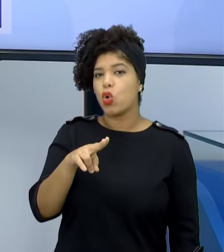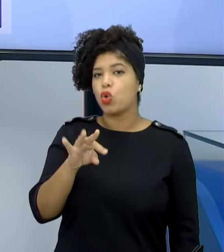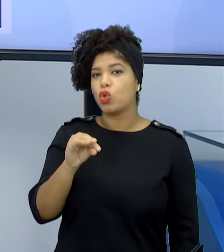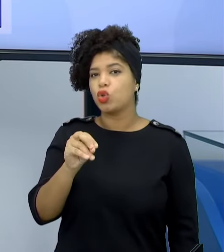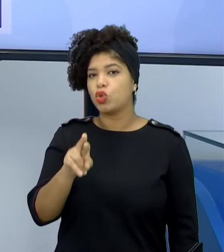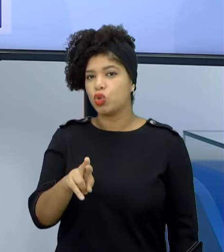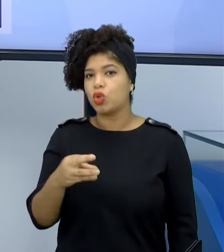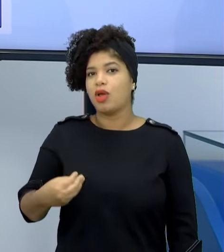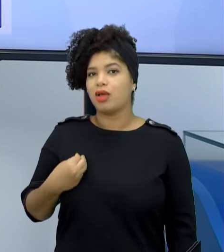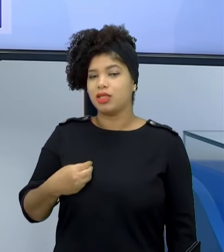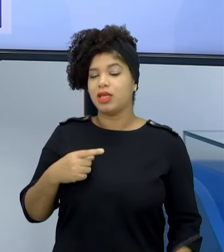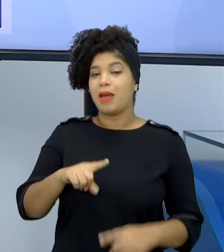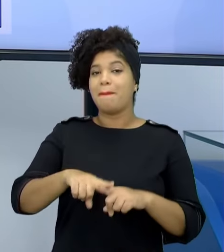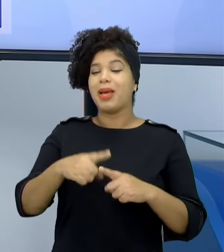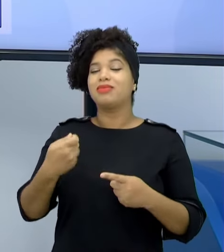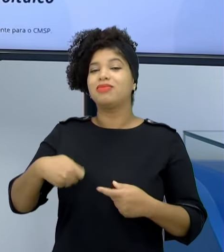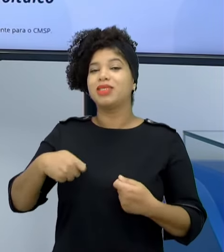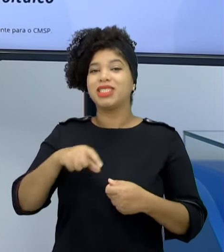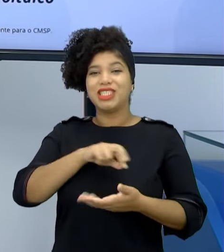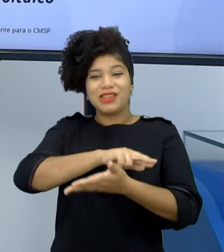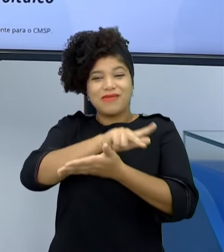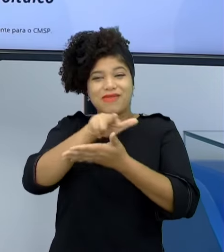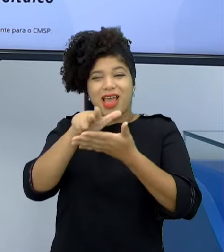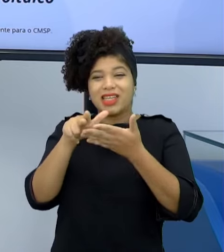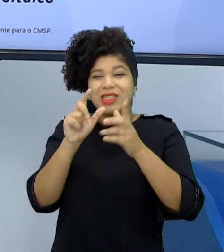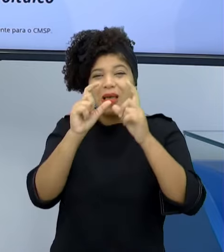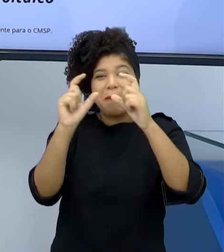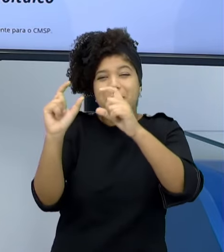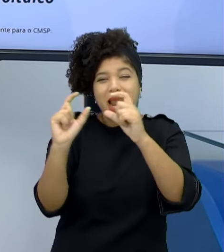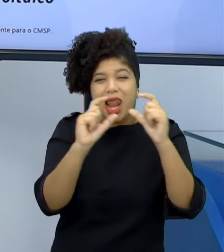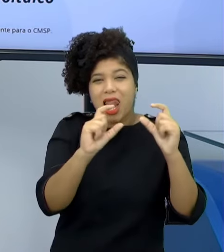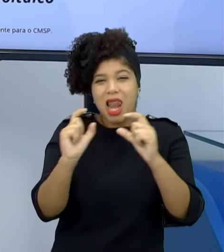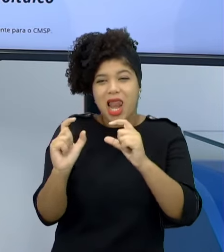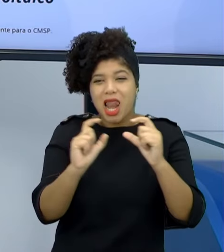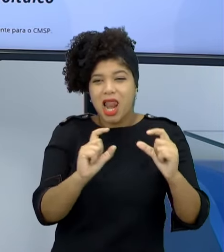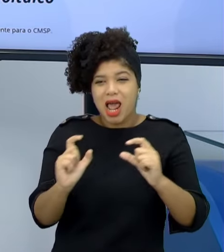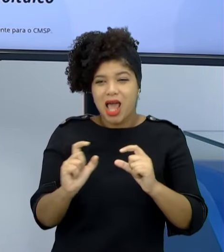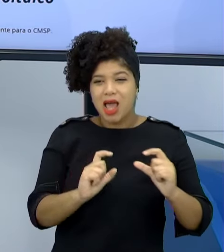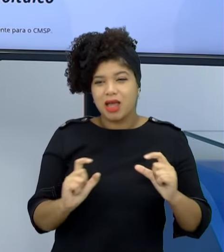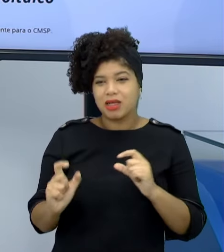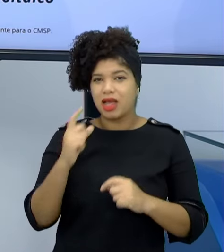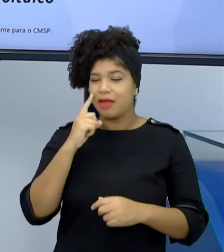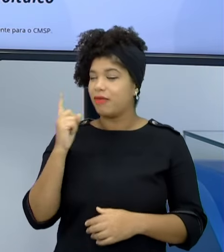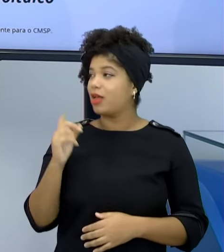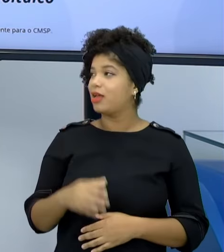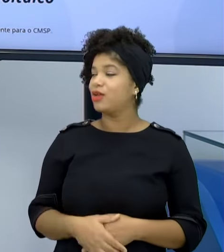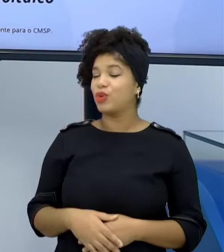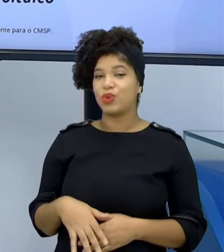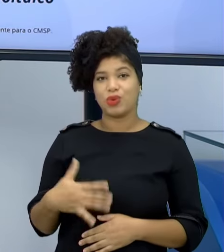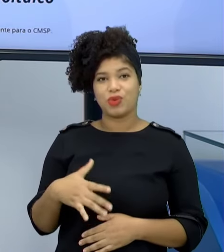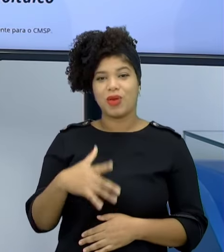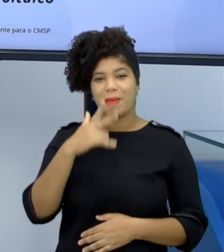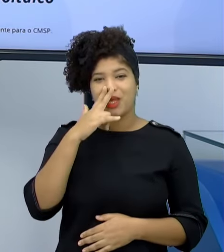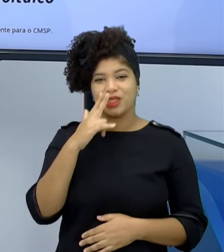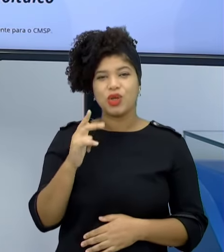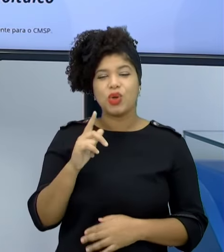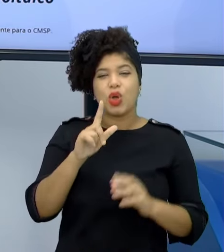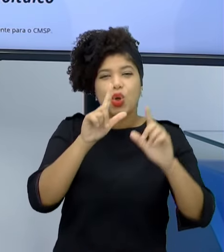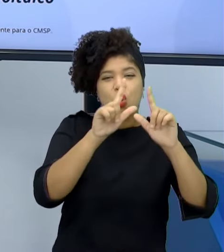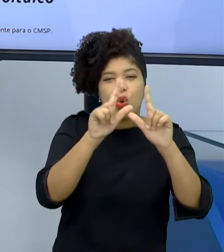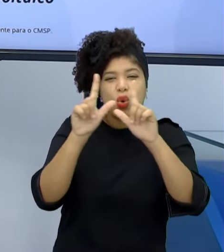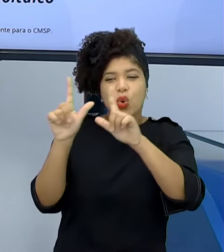de vários semicondutores, preciso de várias plaquinhas, né? Então a célula fotovoltaica, ela é uma plaquinha,